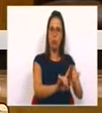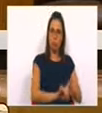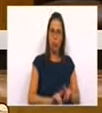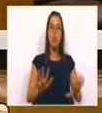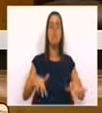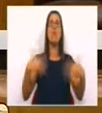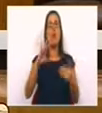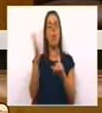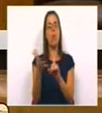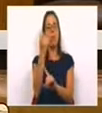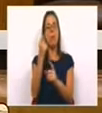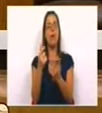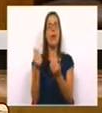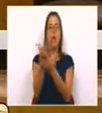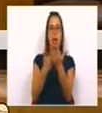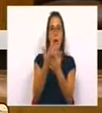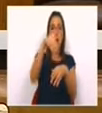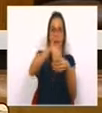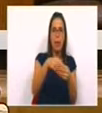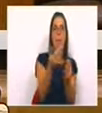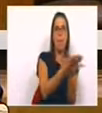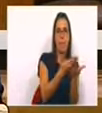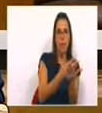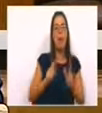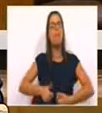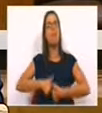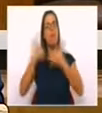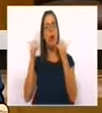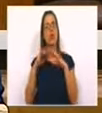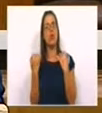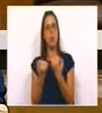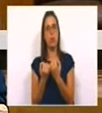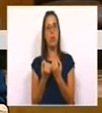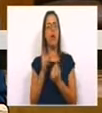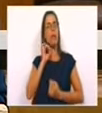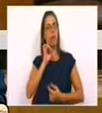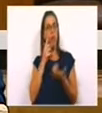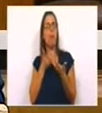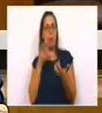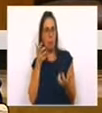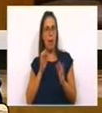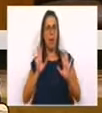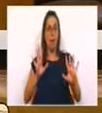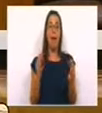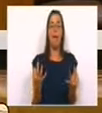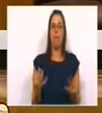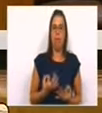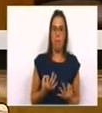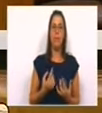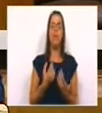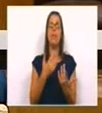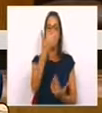que permitem obter ganhos económicos no mercado e melhorias sociais significativas. Apesar da